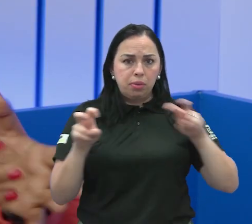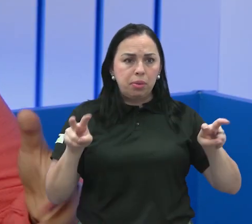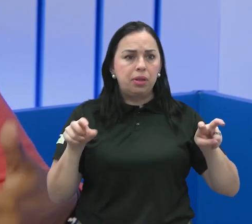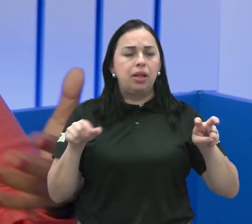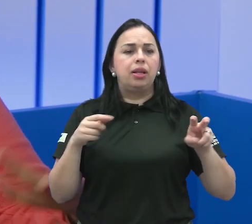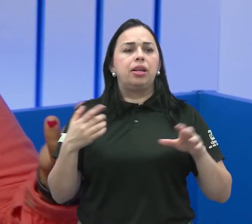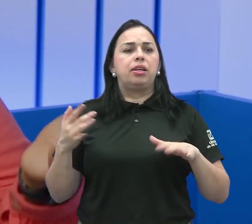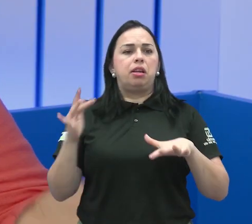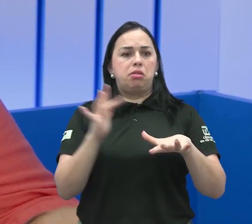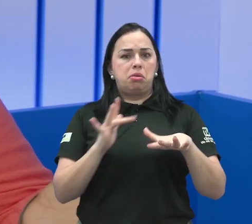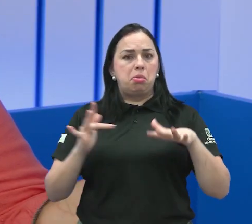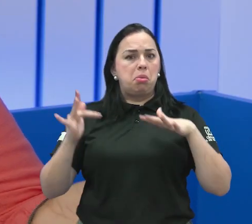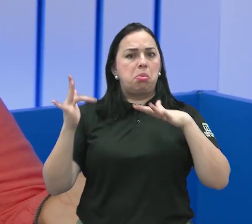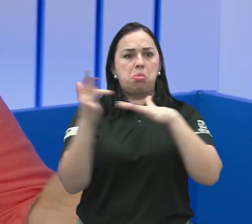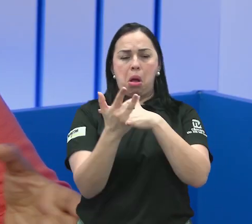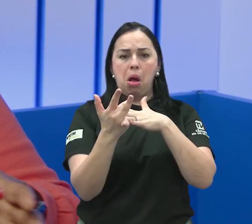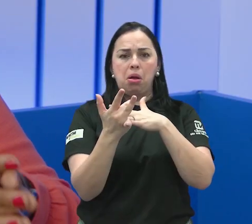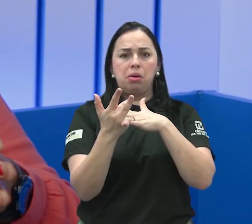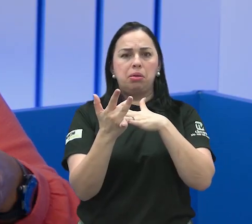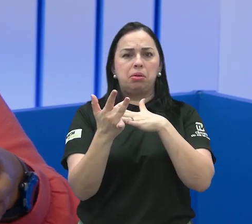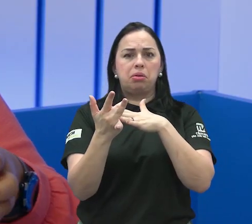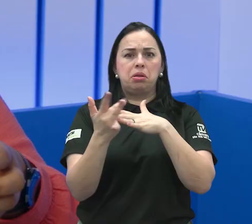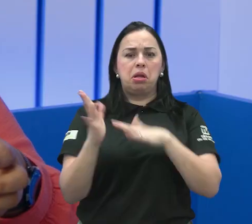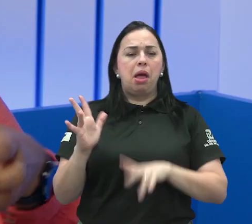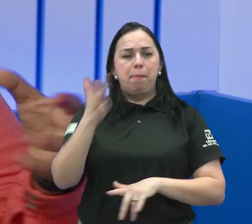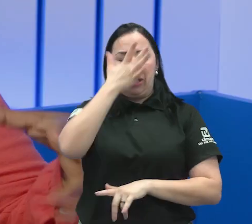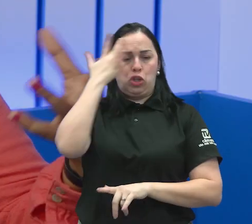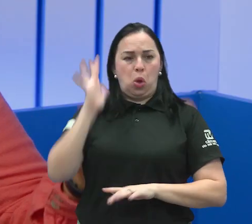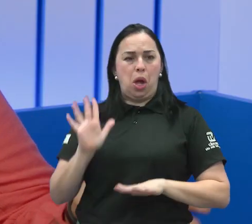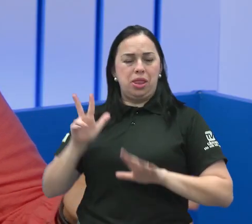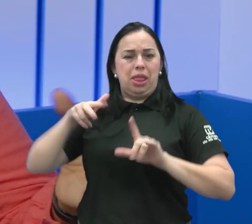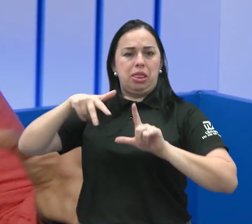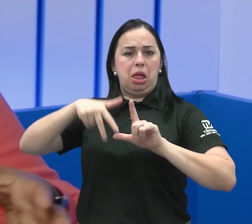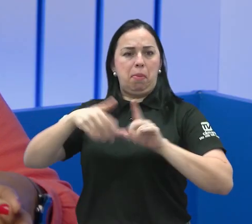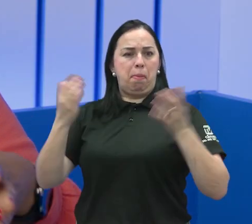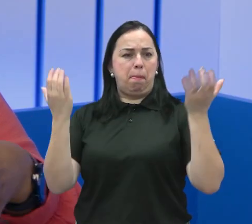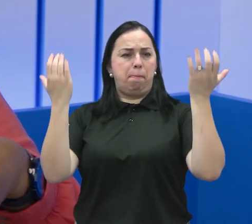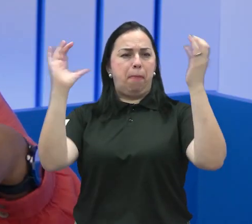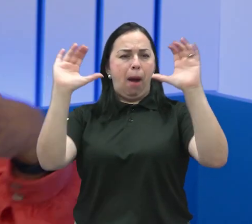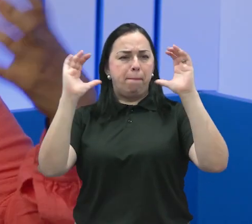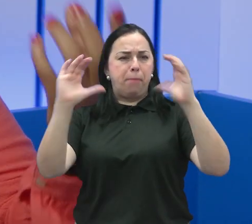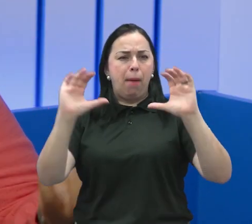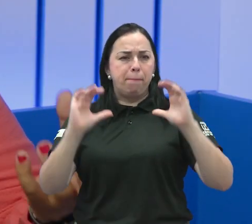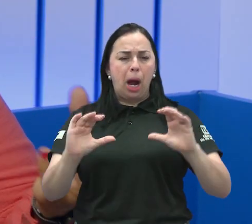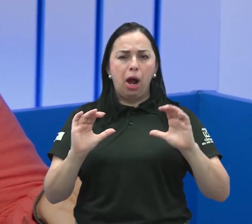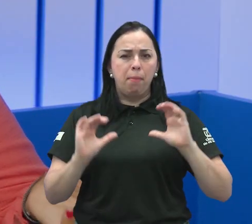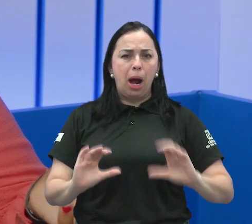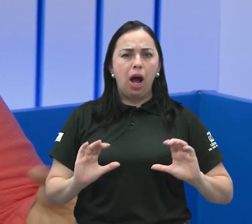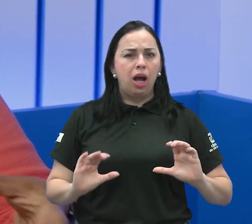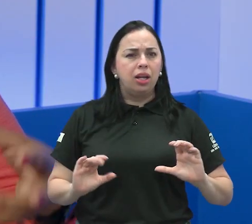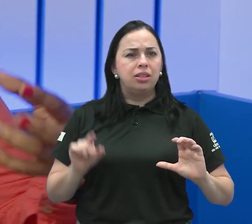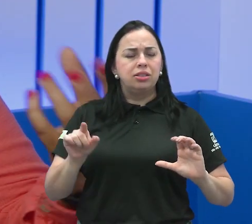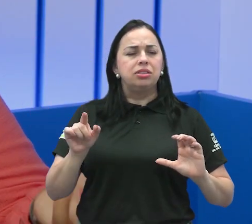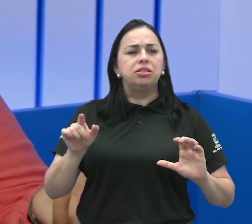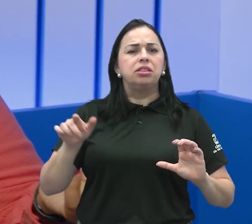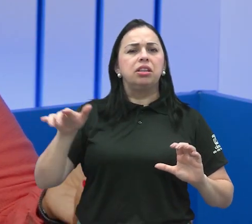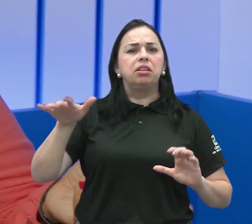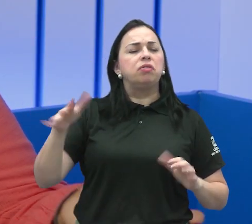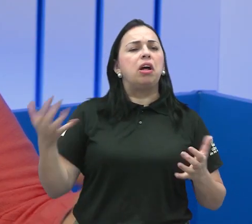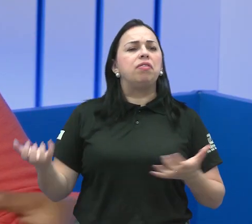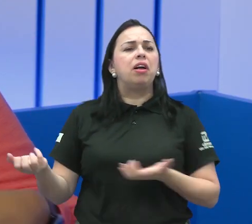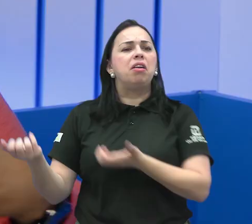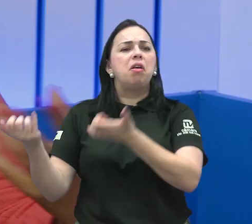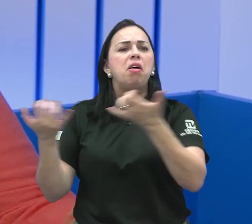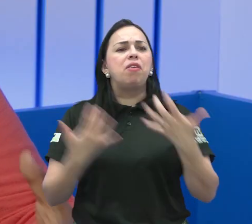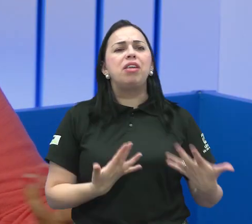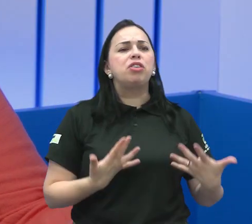a apropriação de redes sociais por influenciadores de vários lugares, de vários